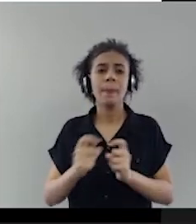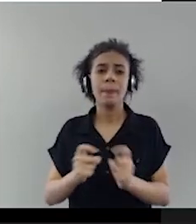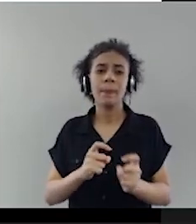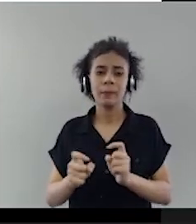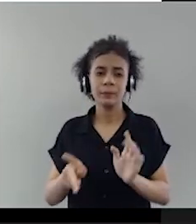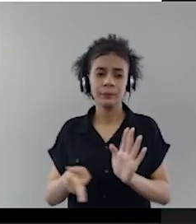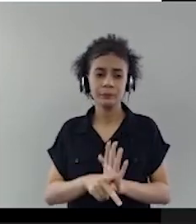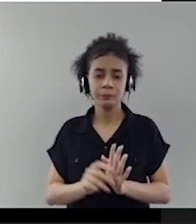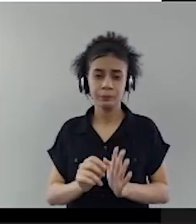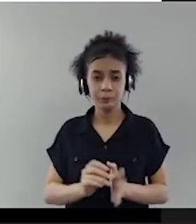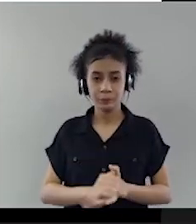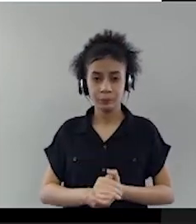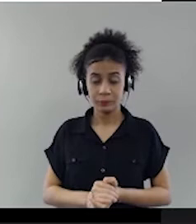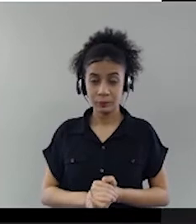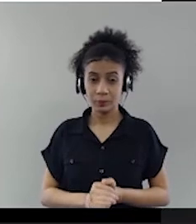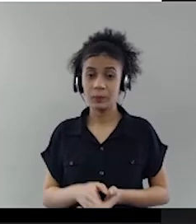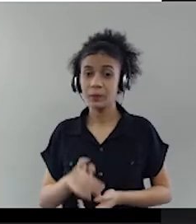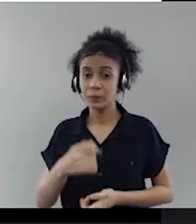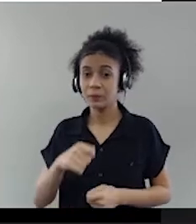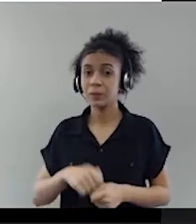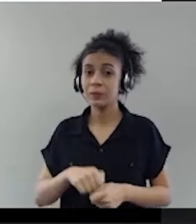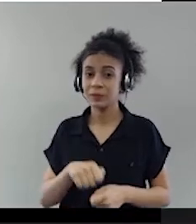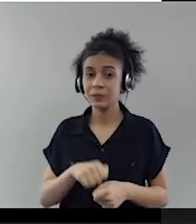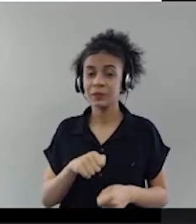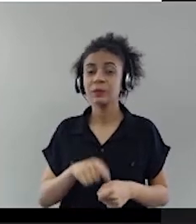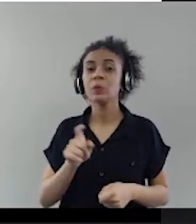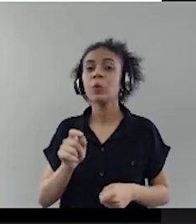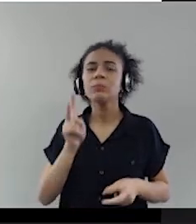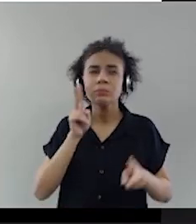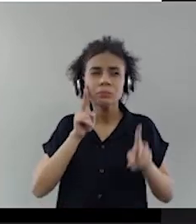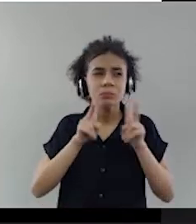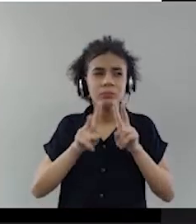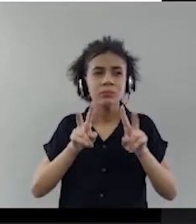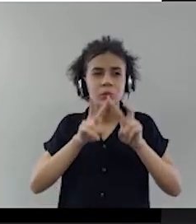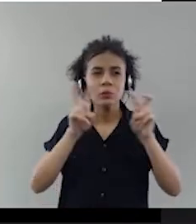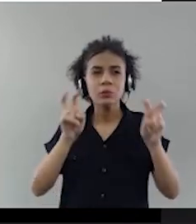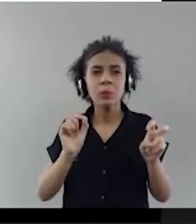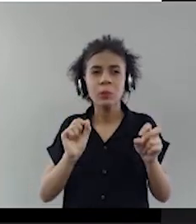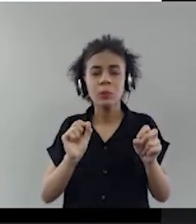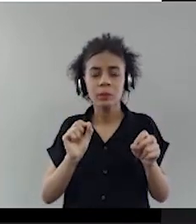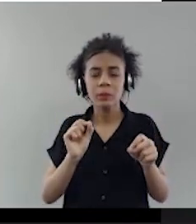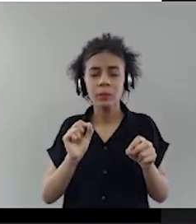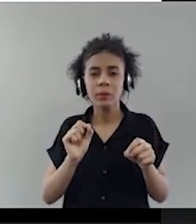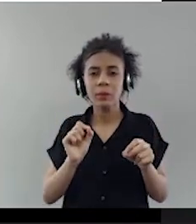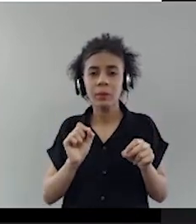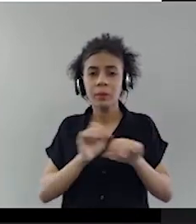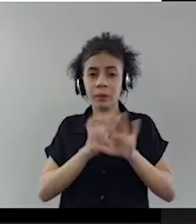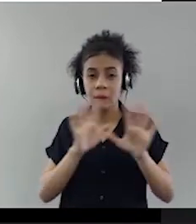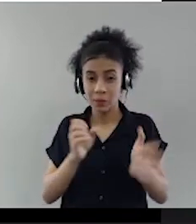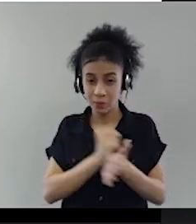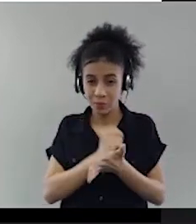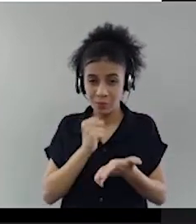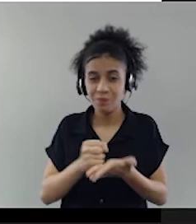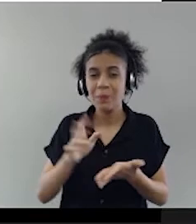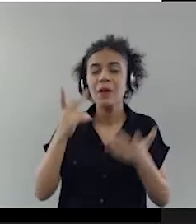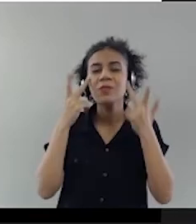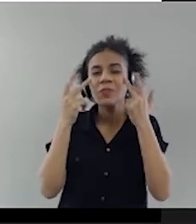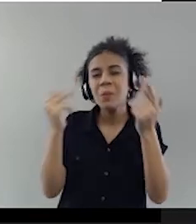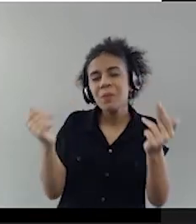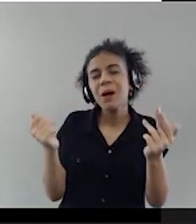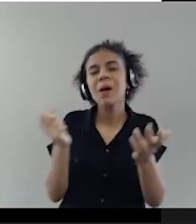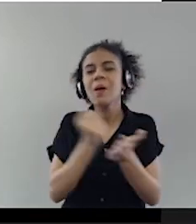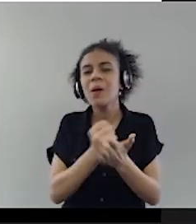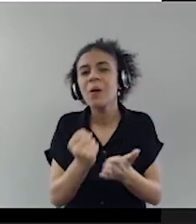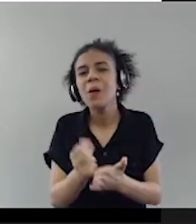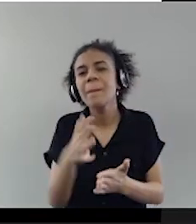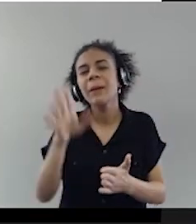administrativos típicos. Quer dizer, a gente tem que fazer uma diferenciação do ponto de vista doutrinário de forma muito clara. Aqueles contratos mais comuns, aqueles